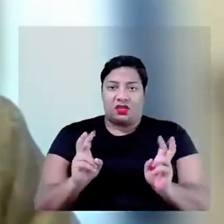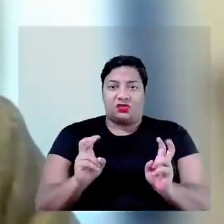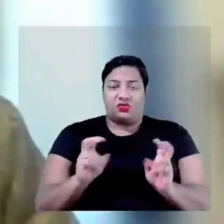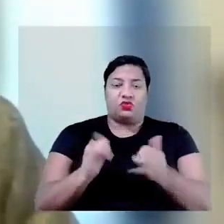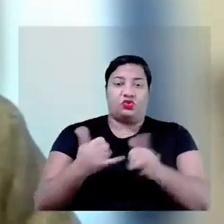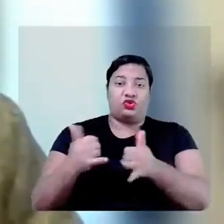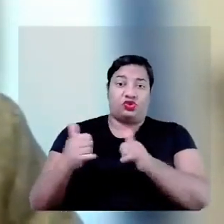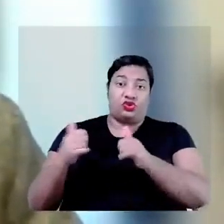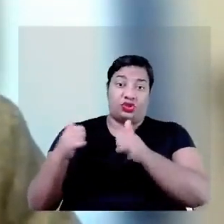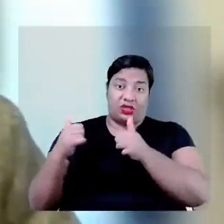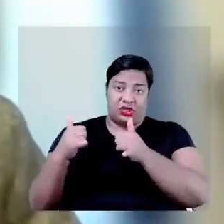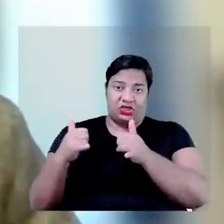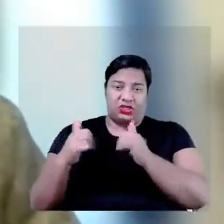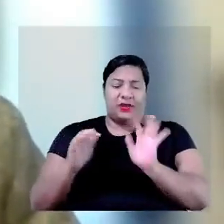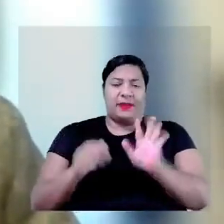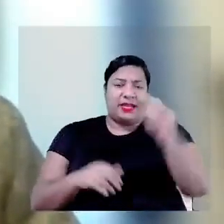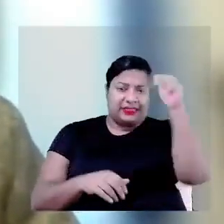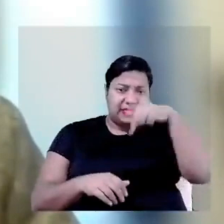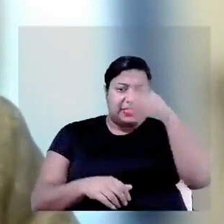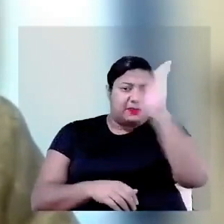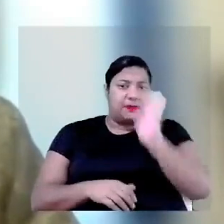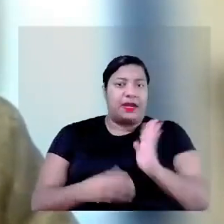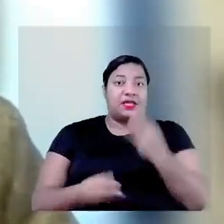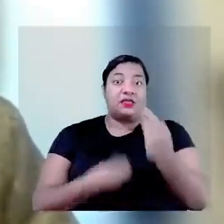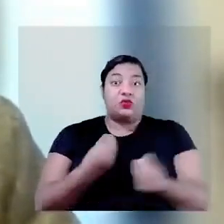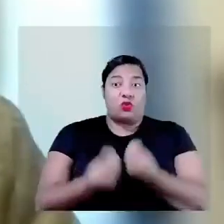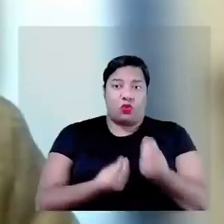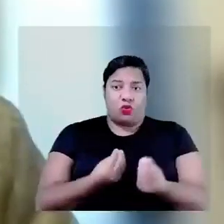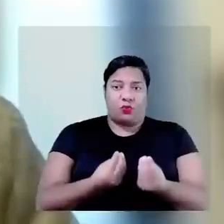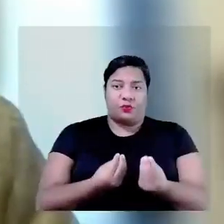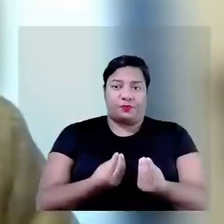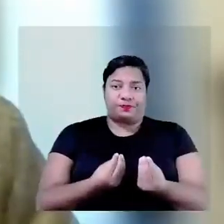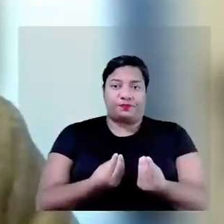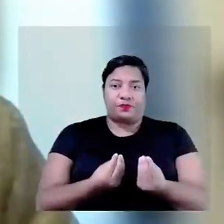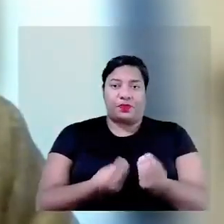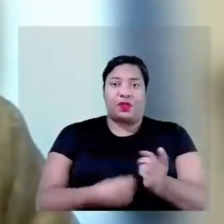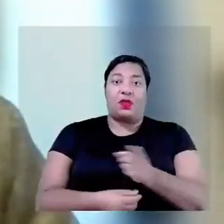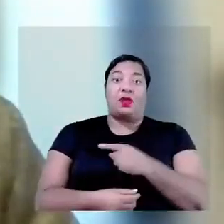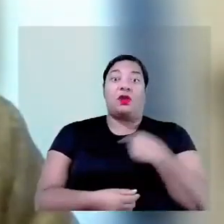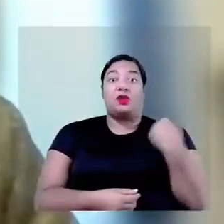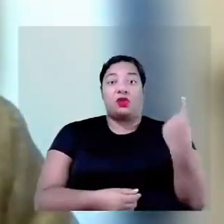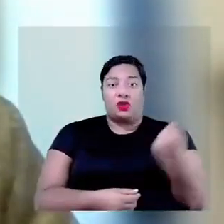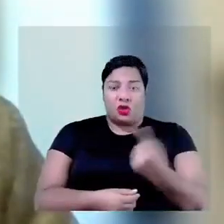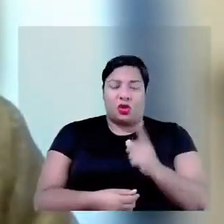energia, né? Por quê? Porque nós temos uma matriz